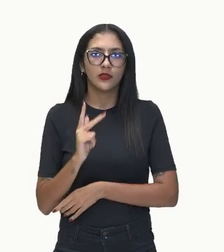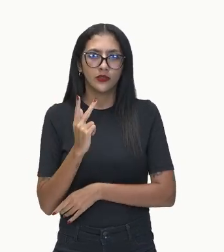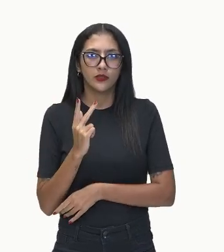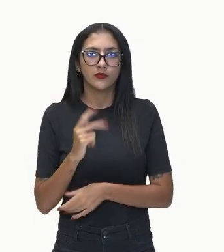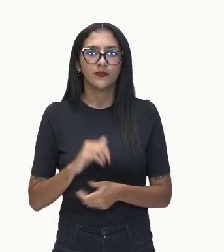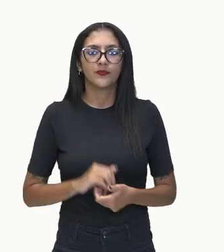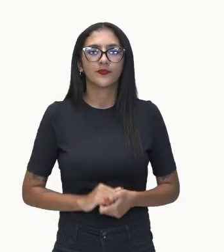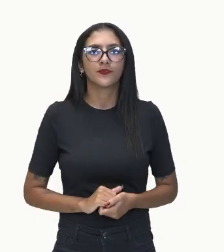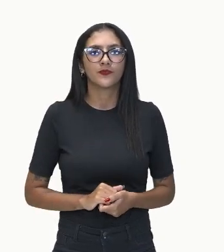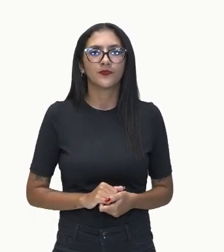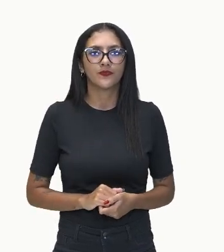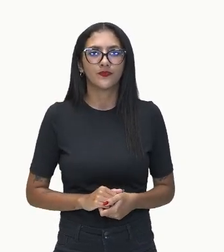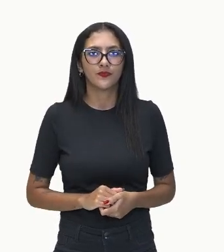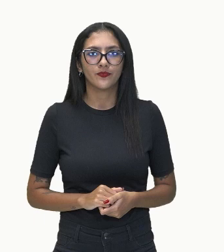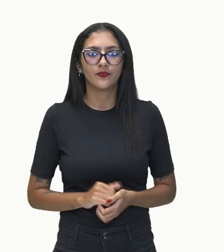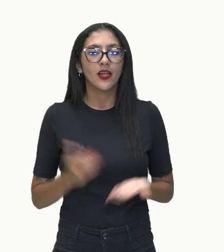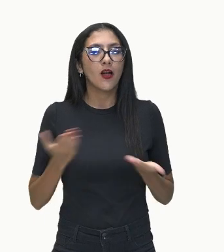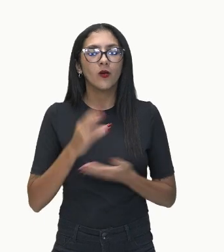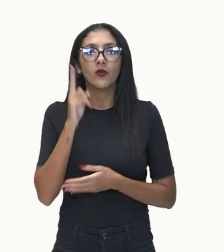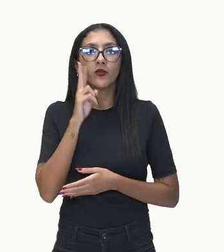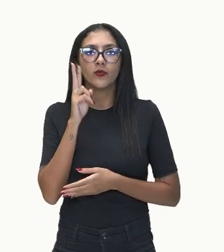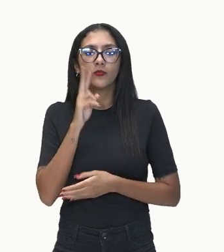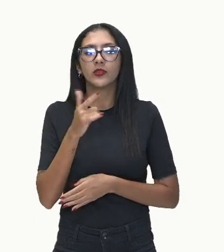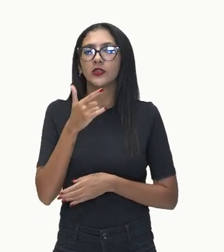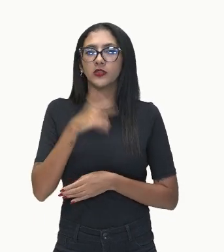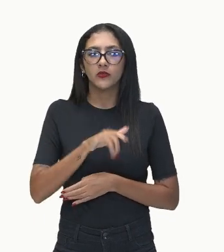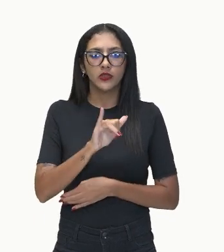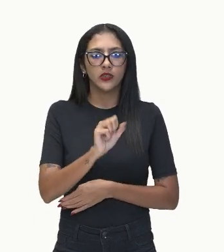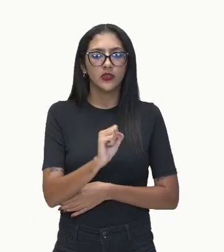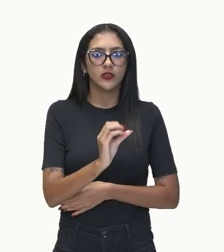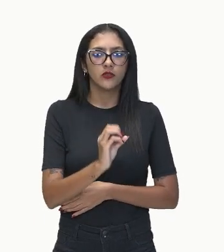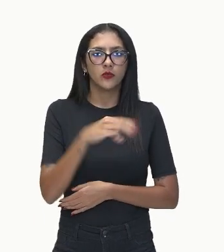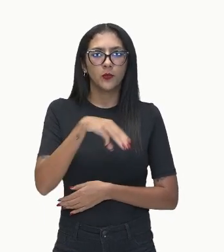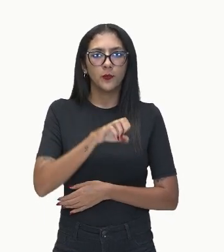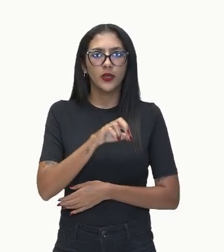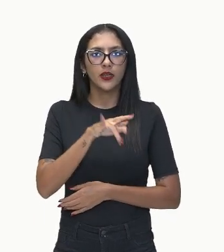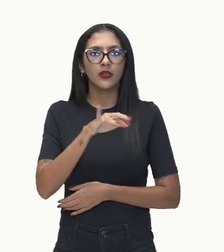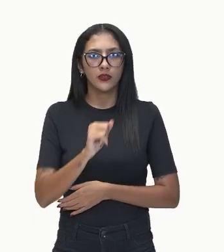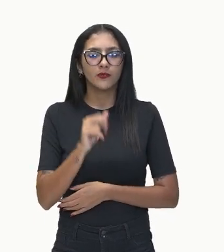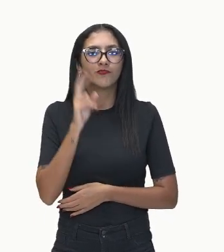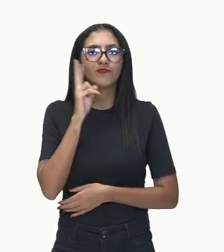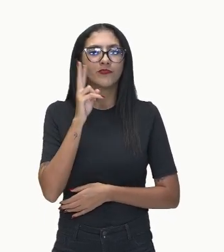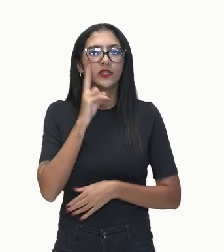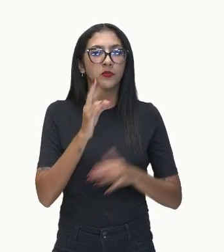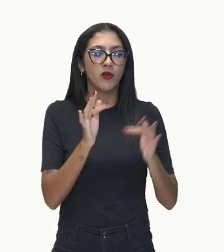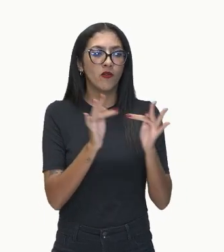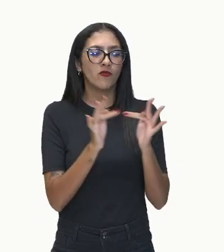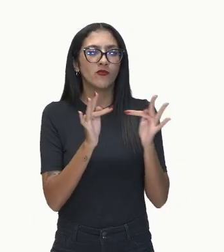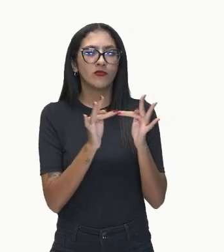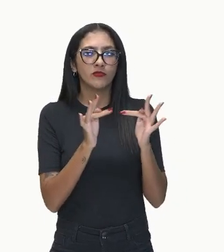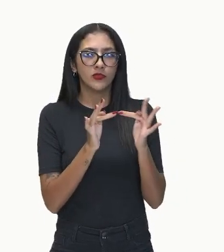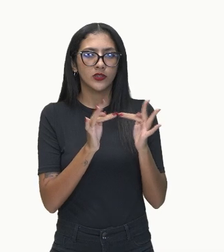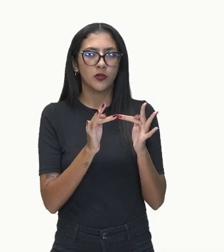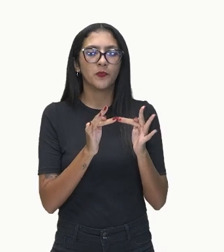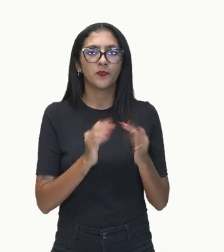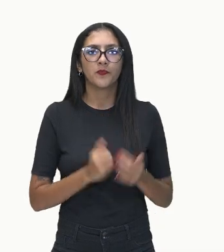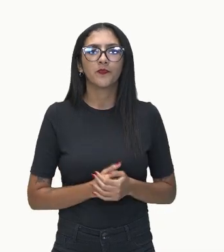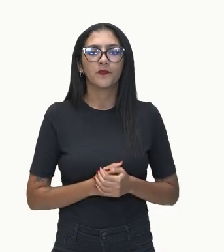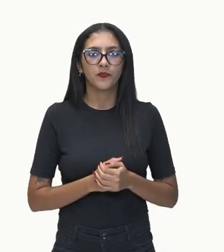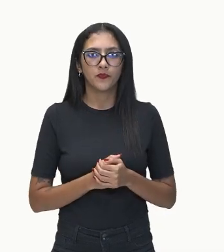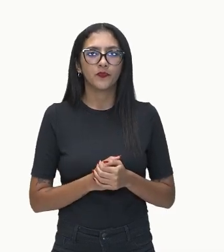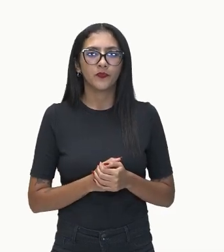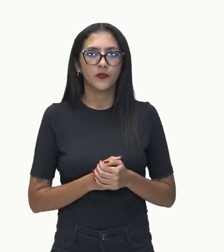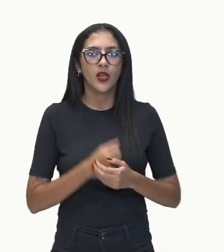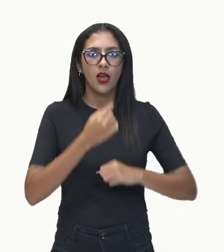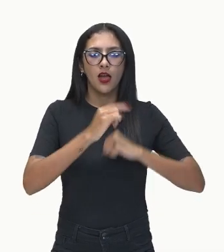N-metil-propanamida. E agora, relembrando sobre isomeria de função, como o nome já diz, é uma isomeria que ocorre entre